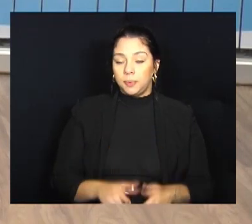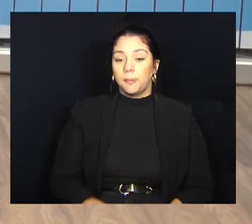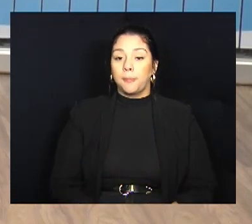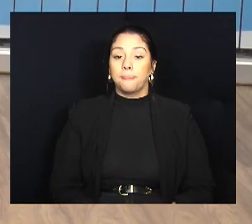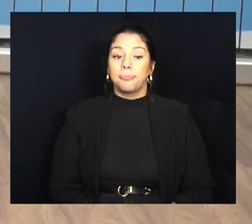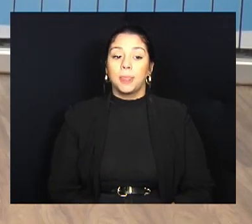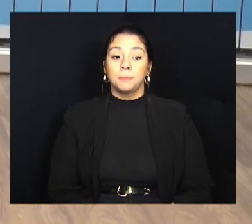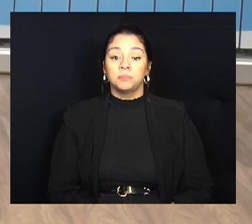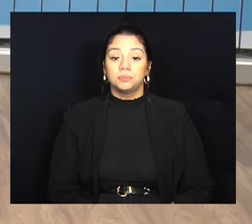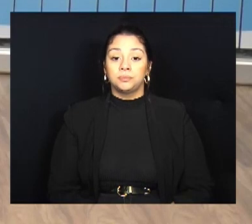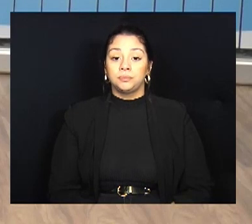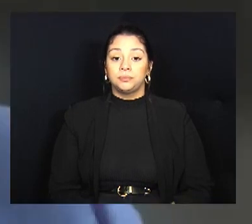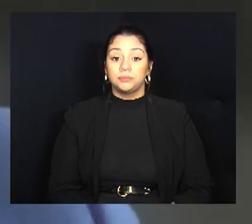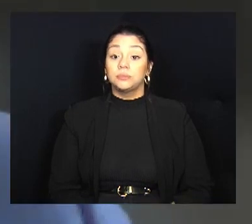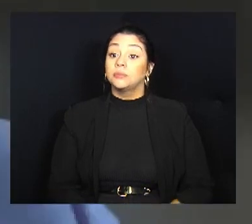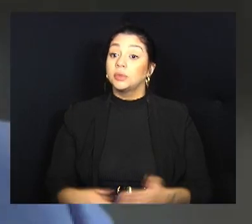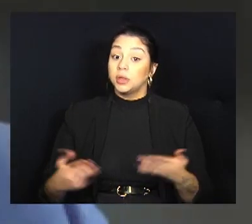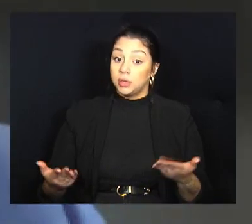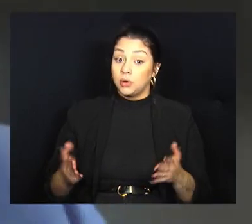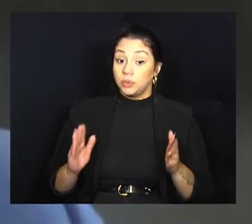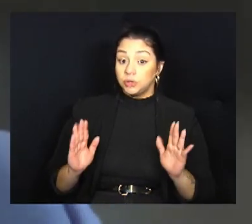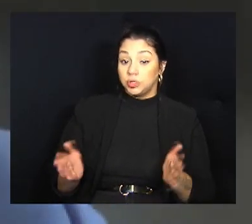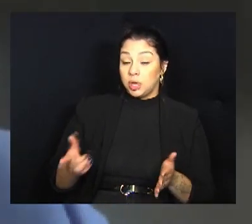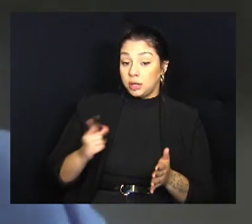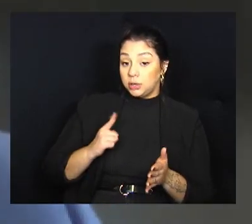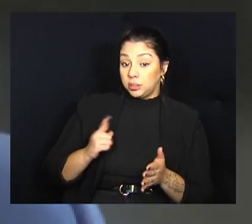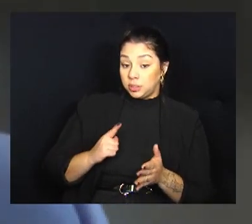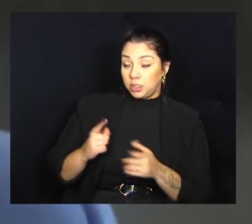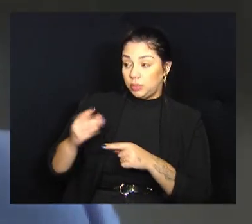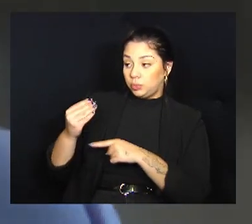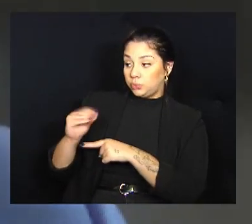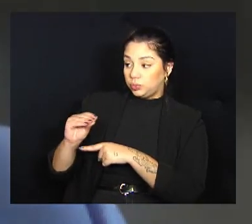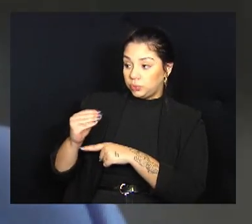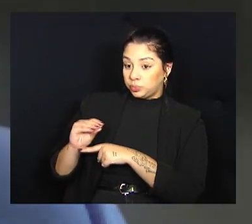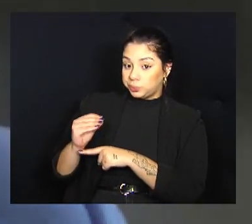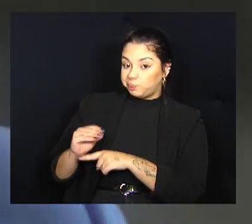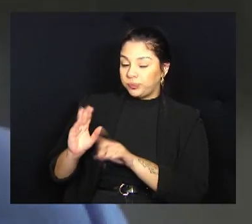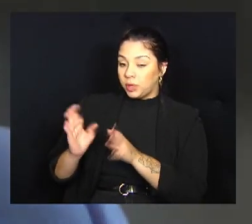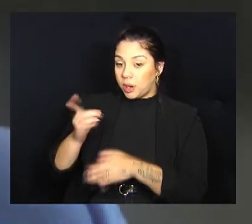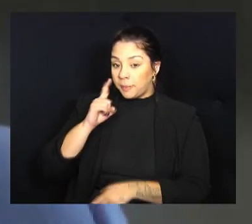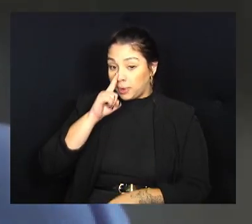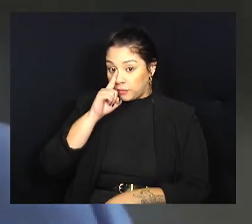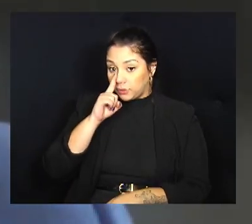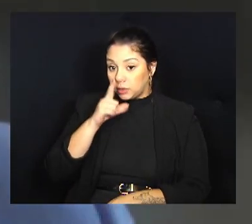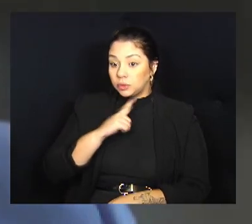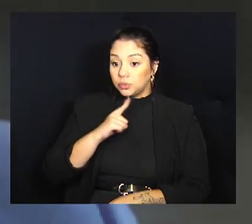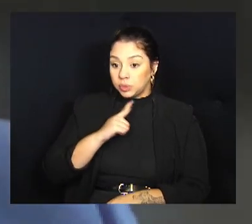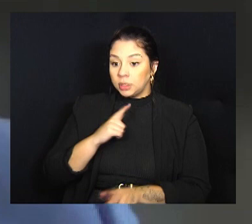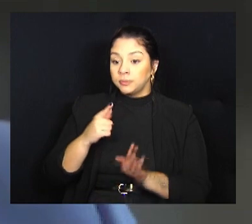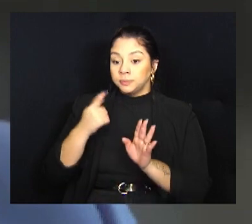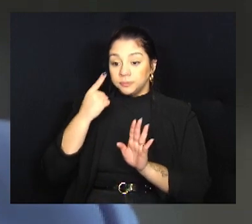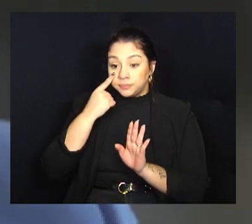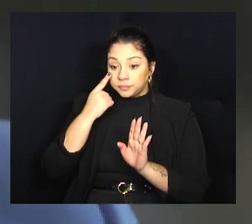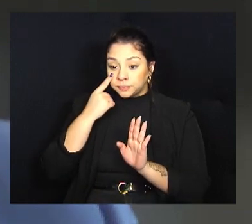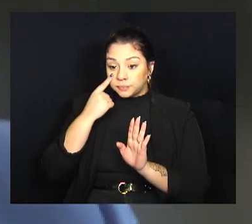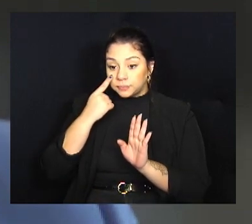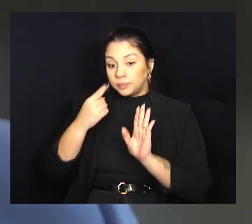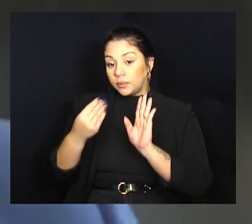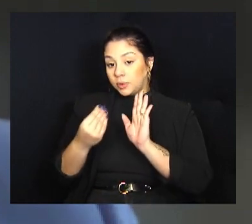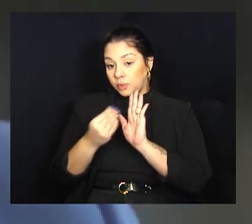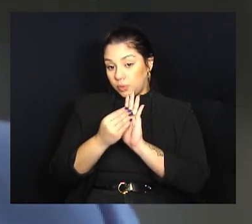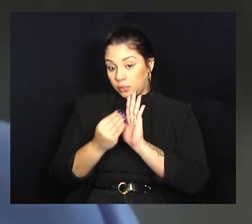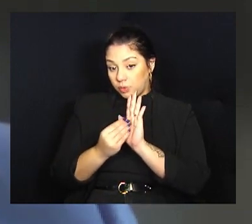Então, o mecanismo já está previsto, o mecanismo de compensação já está previsto no texto. Pode